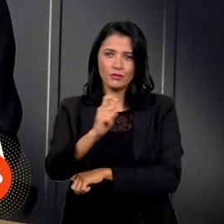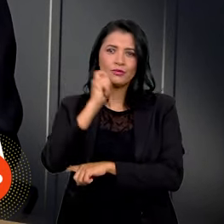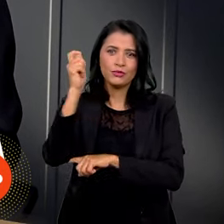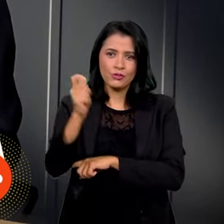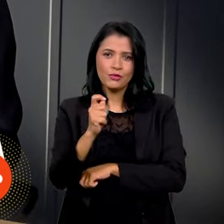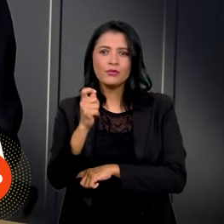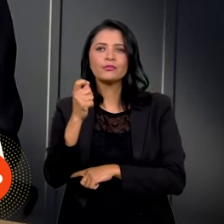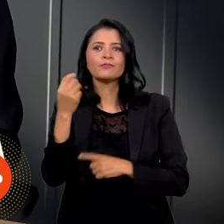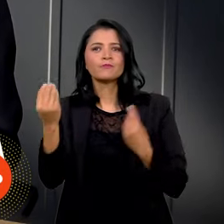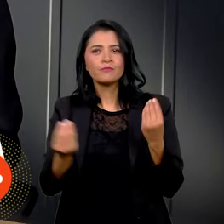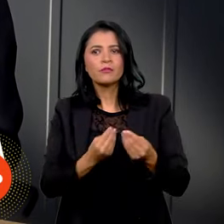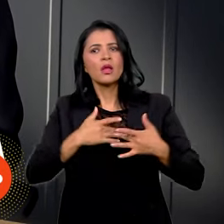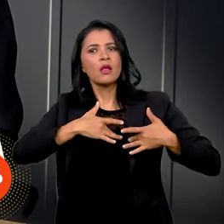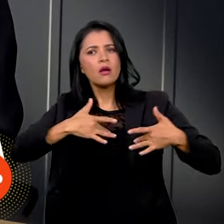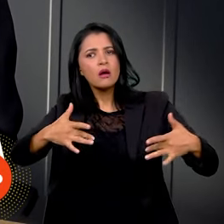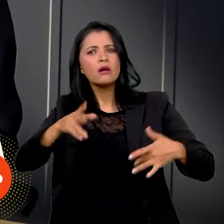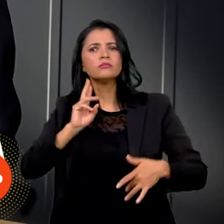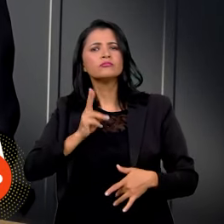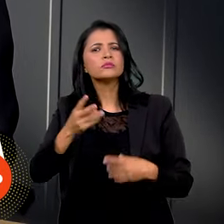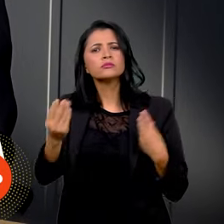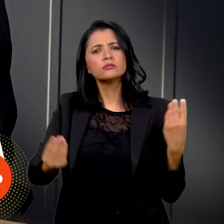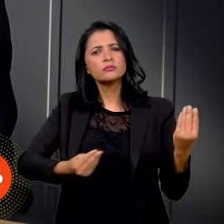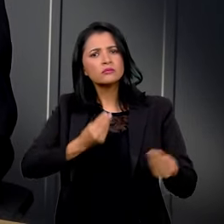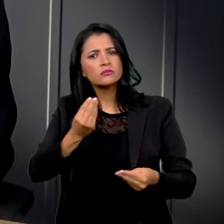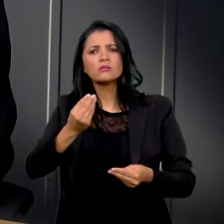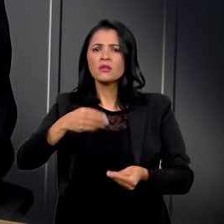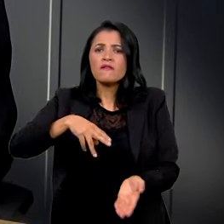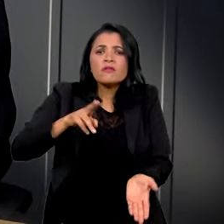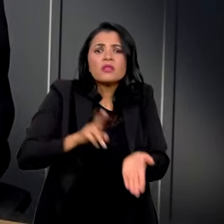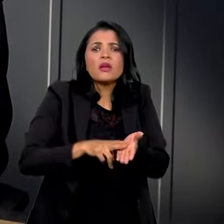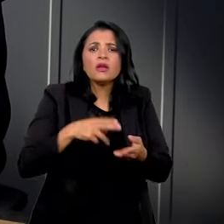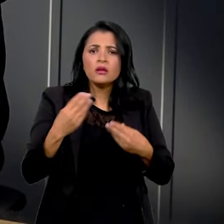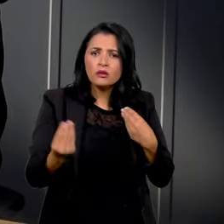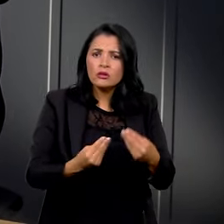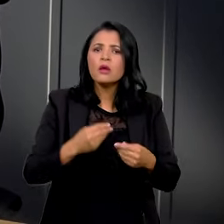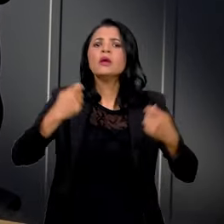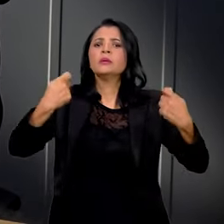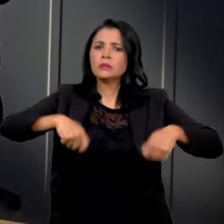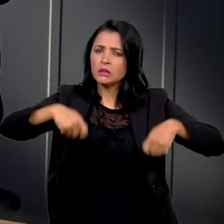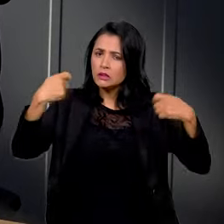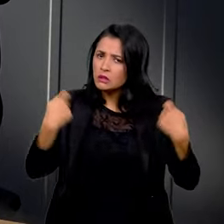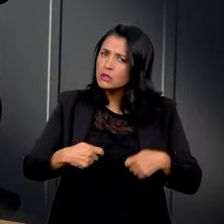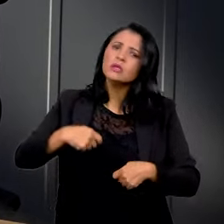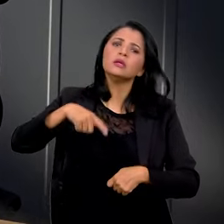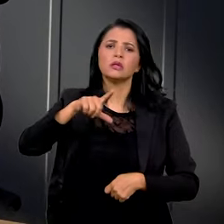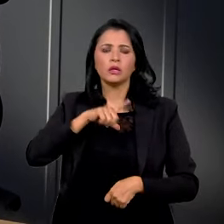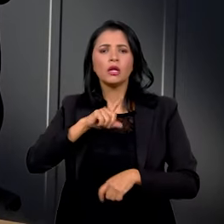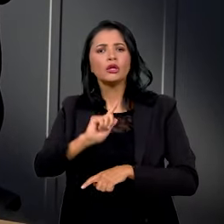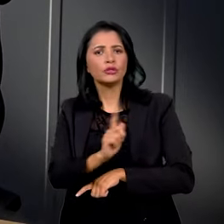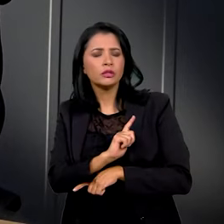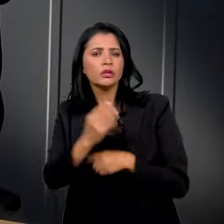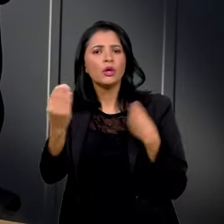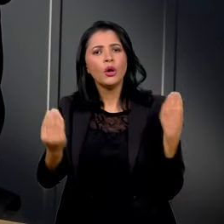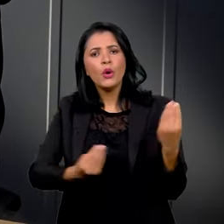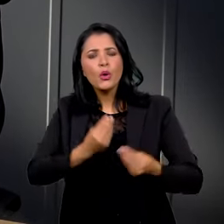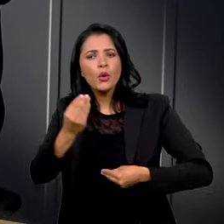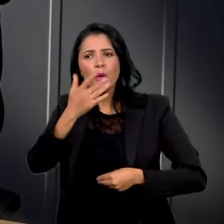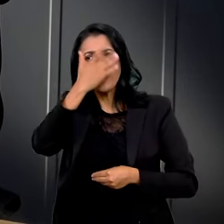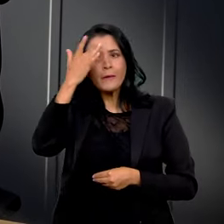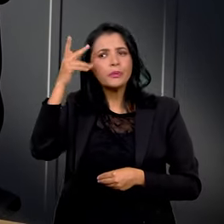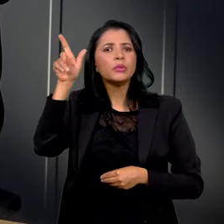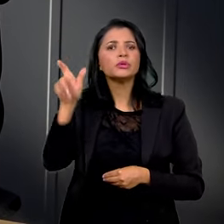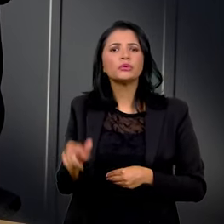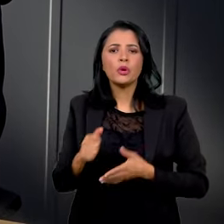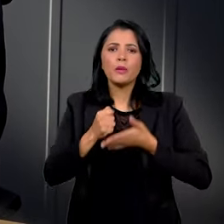Sul essa essa solidariedade ela fica mais Evidente ainda e é necessário a gente ter um pouco de gestão né de como que essas